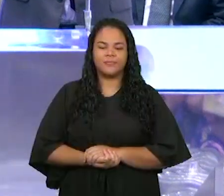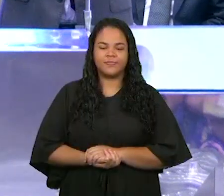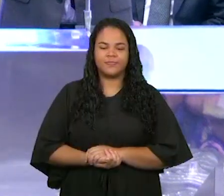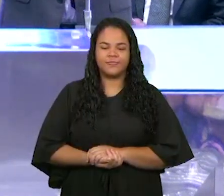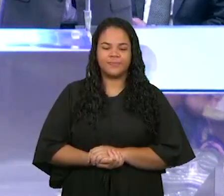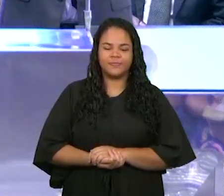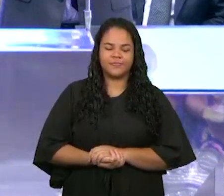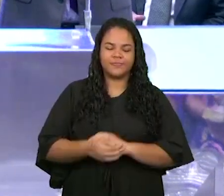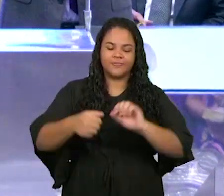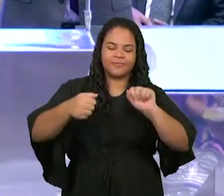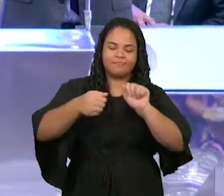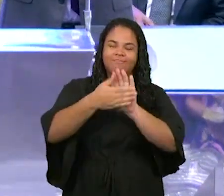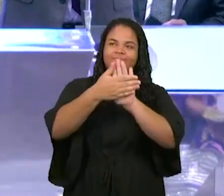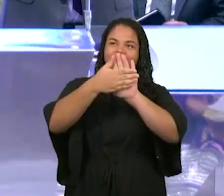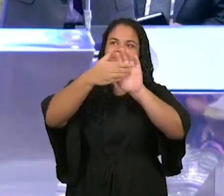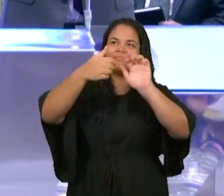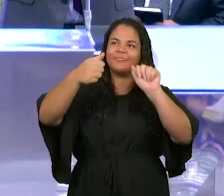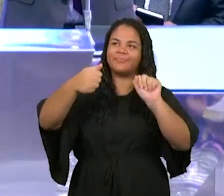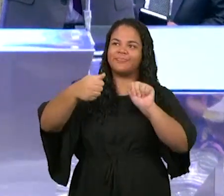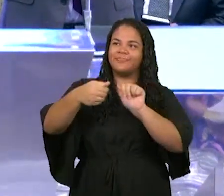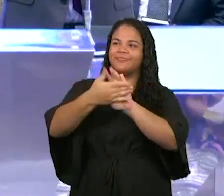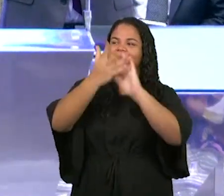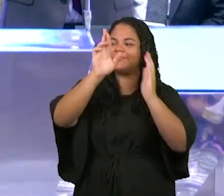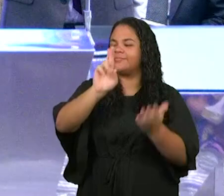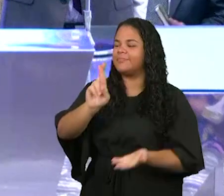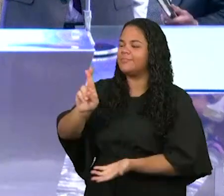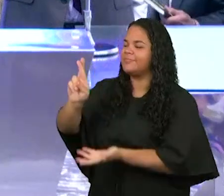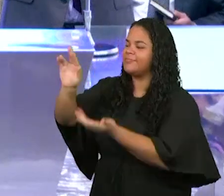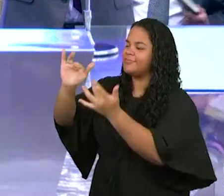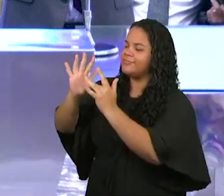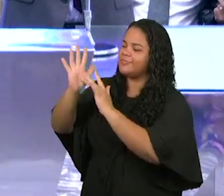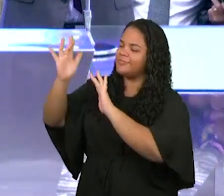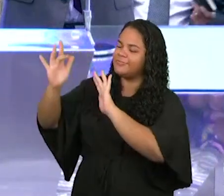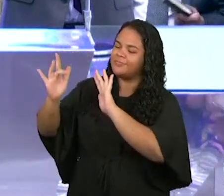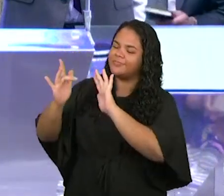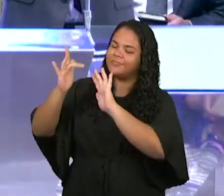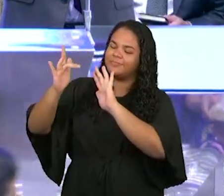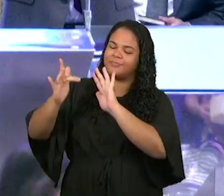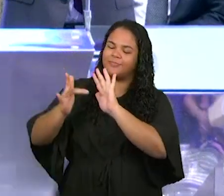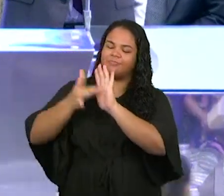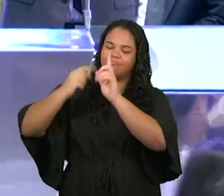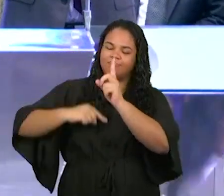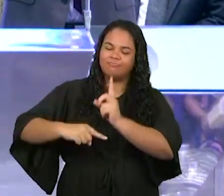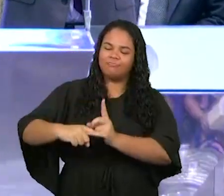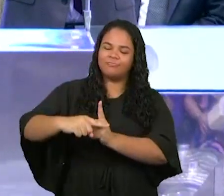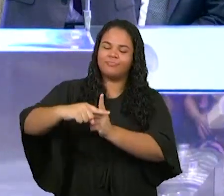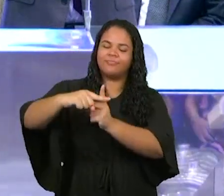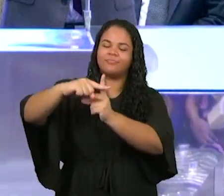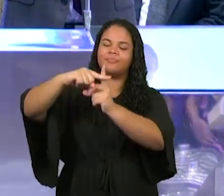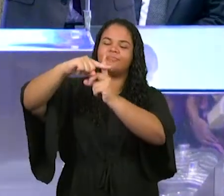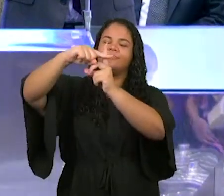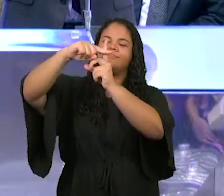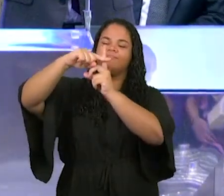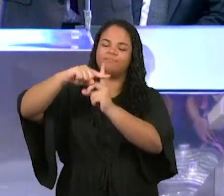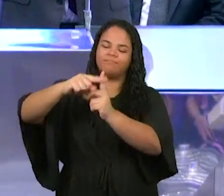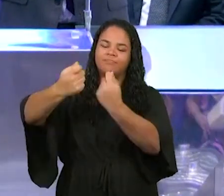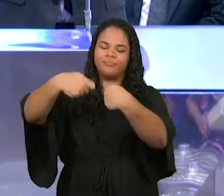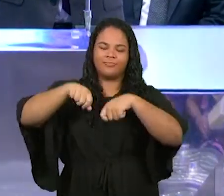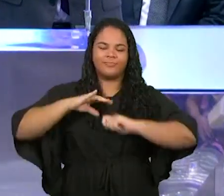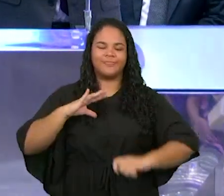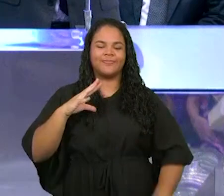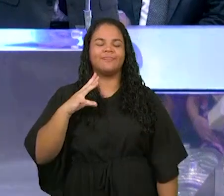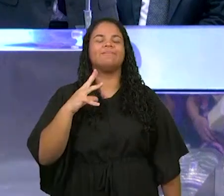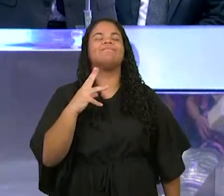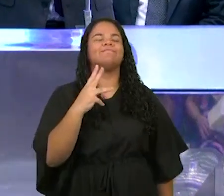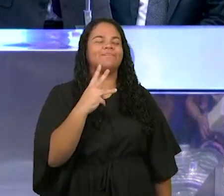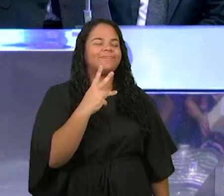padeceu. Bendito seja o seu sangue que por nós ali